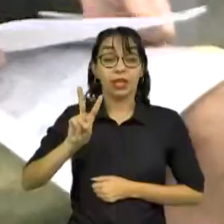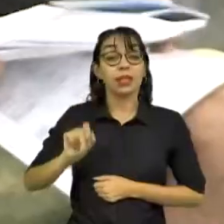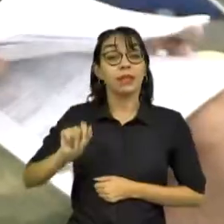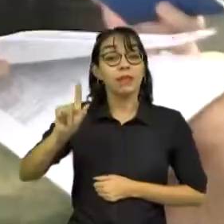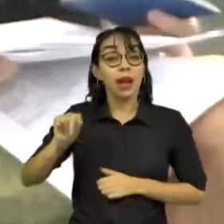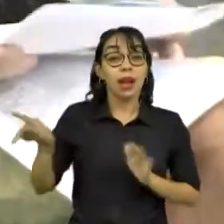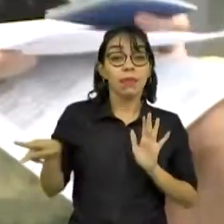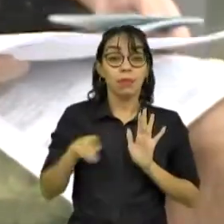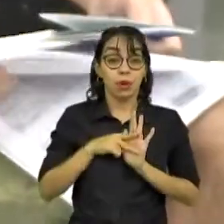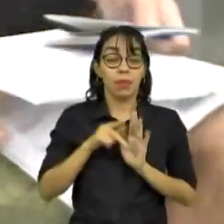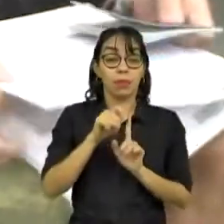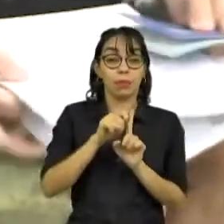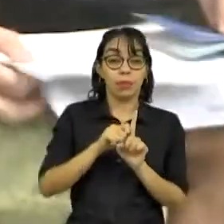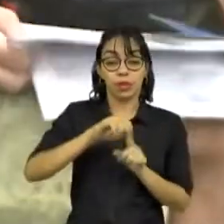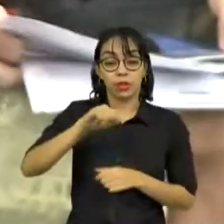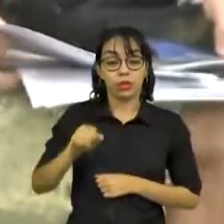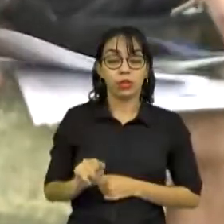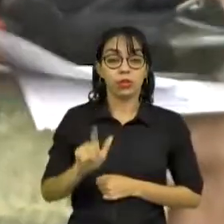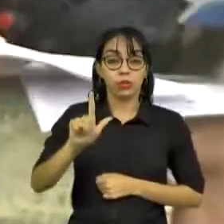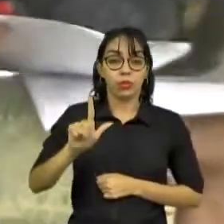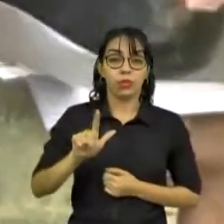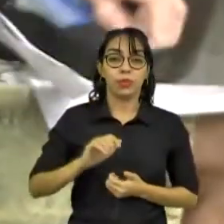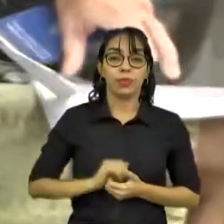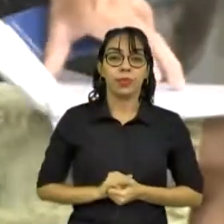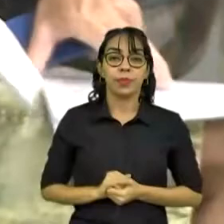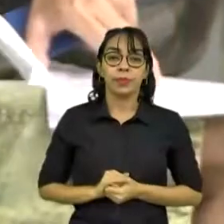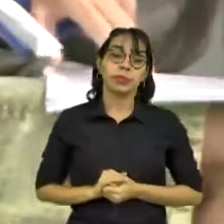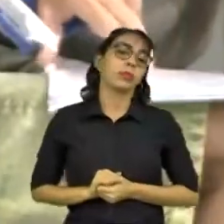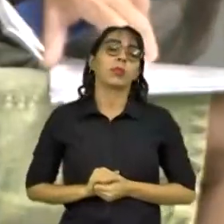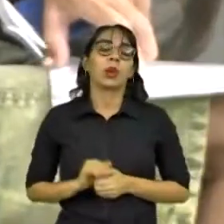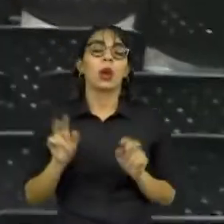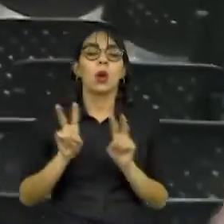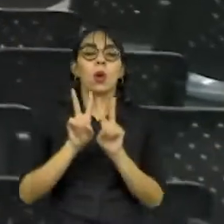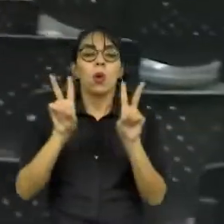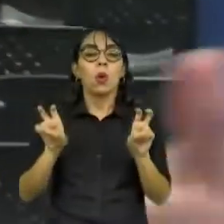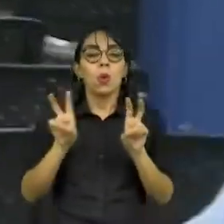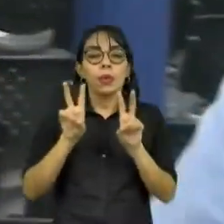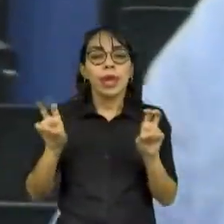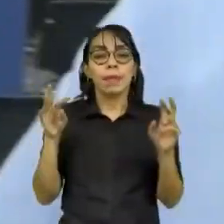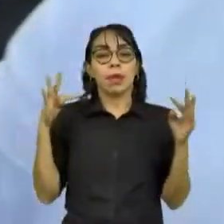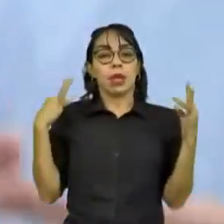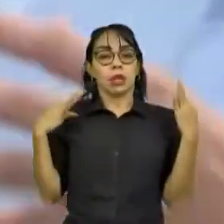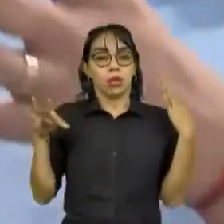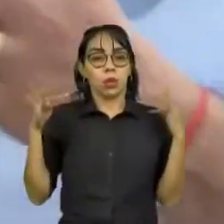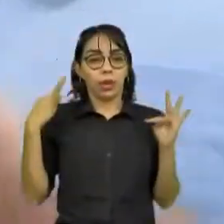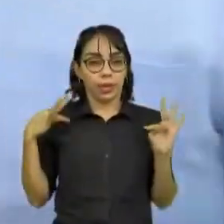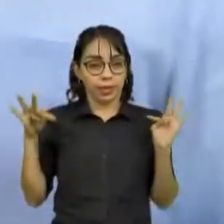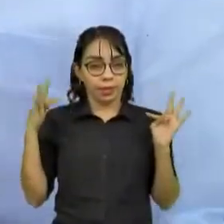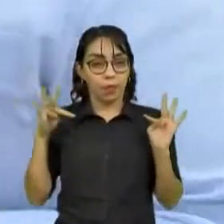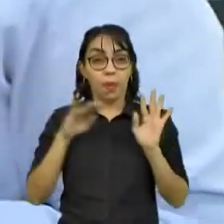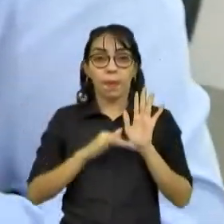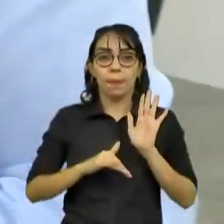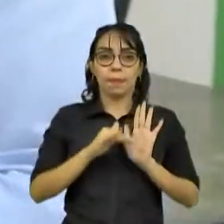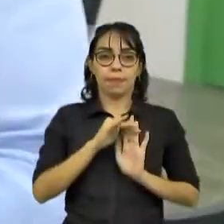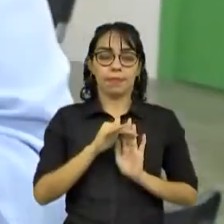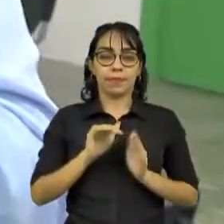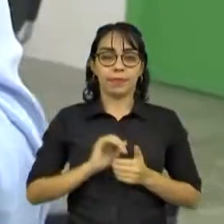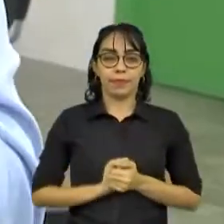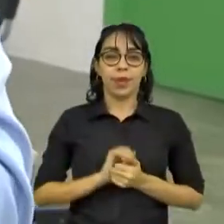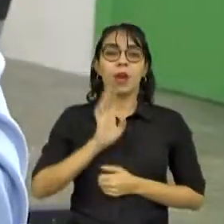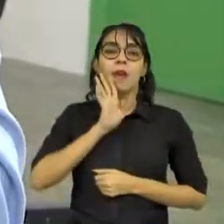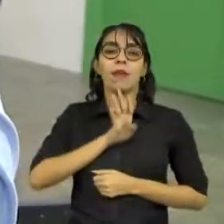ano. Mesmo número de 2019. São vagas voltadas para o setor de turismo e serviço. Mas bacana é que 20%